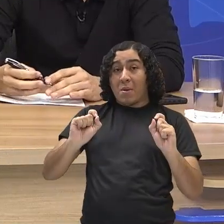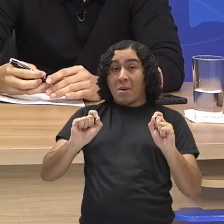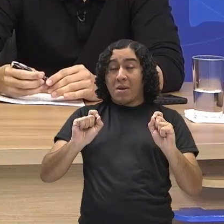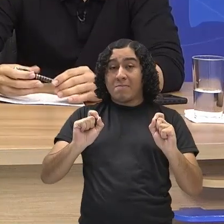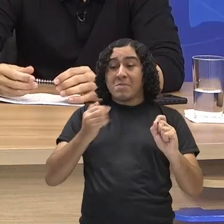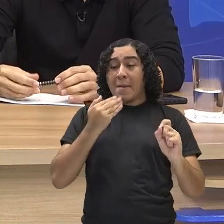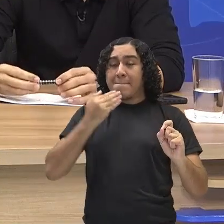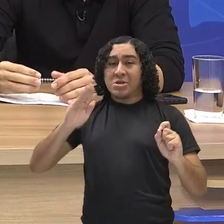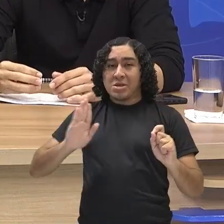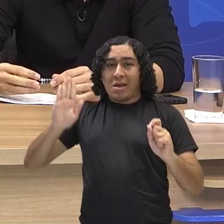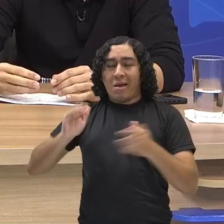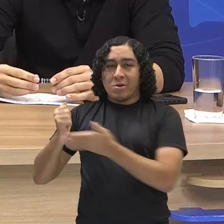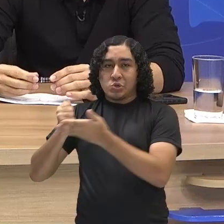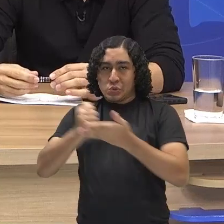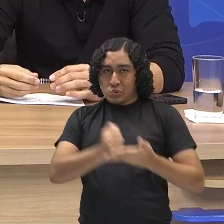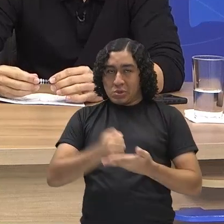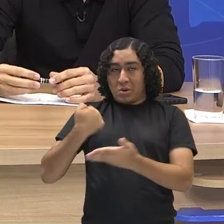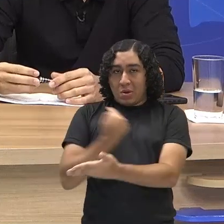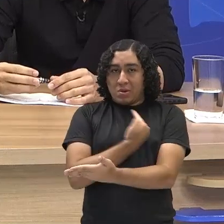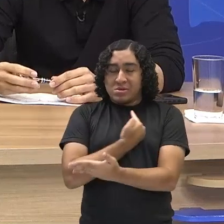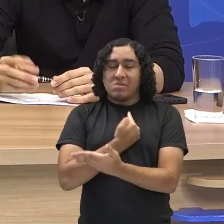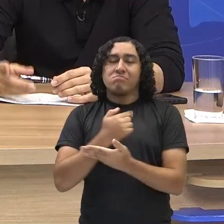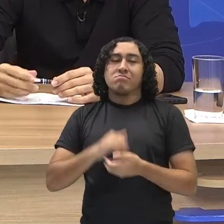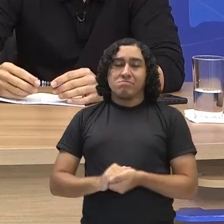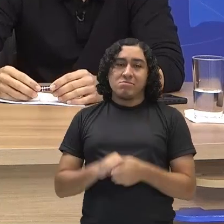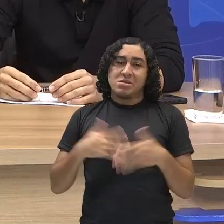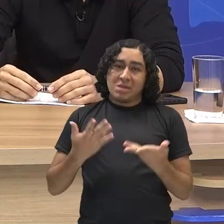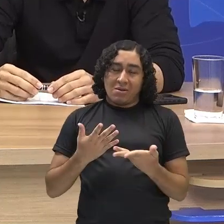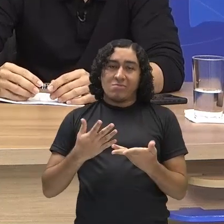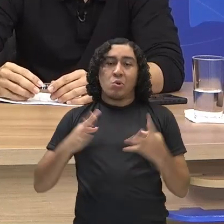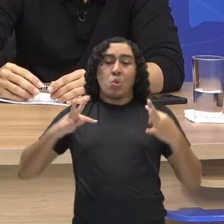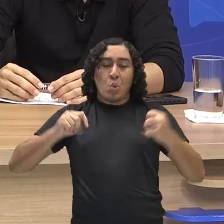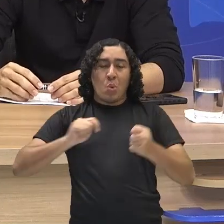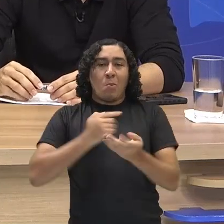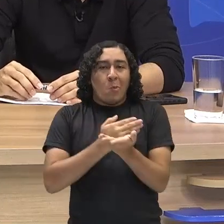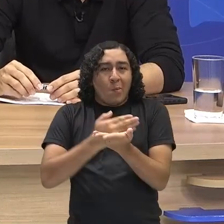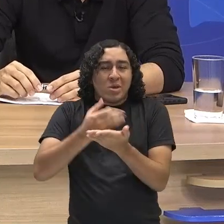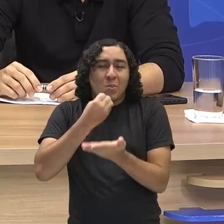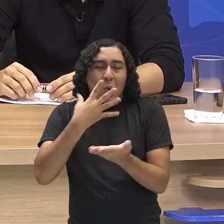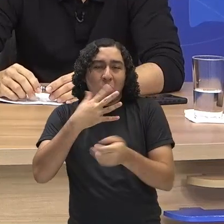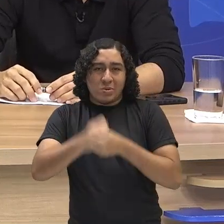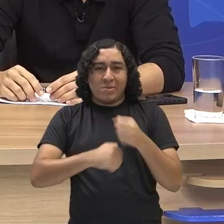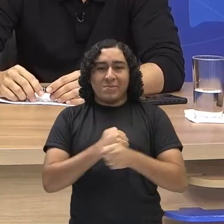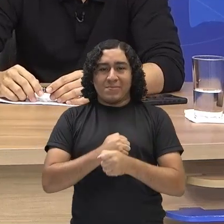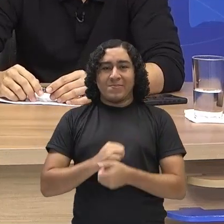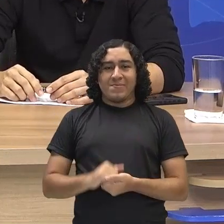acionando o suporte técnico, tá? Então, conte sempre com a gente, professores, e tenham todos aí um excelente ano letivo.